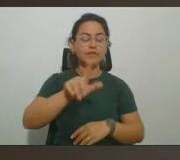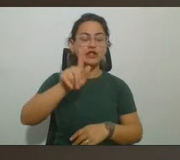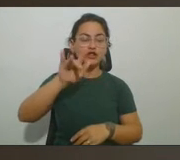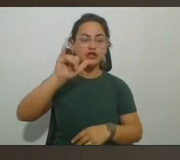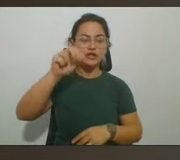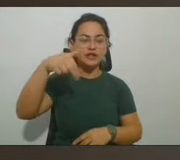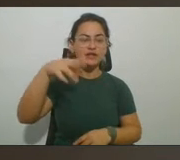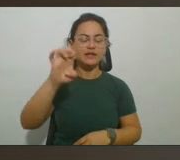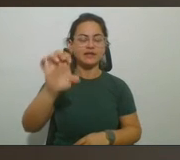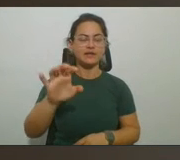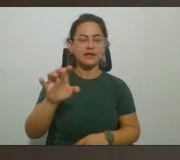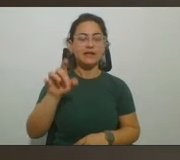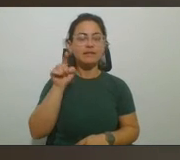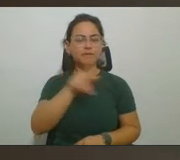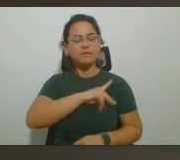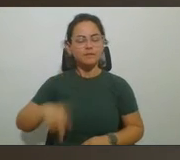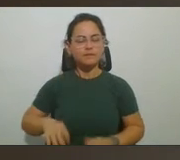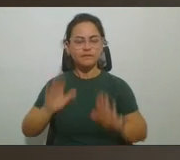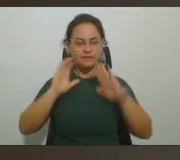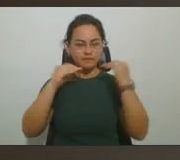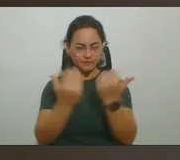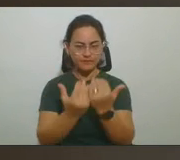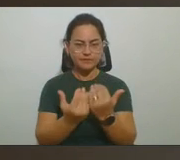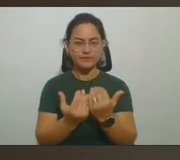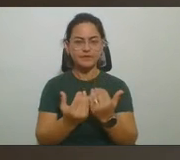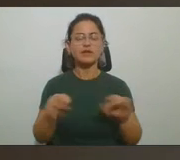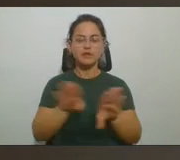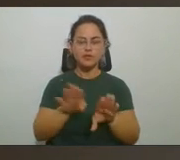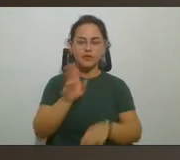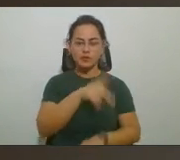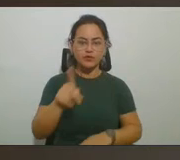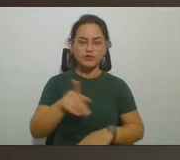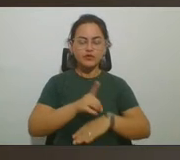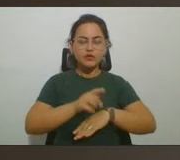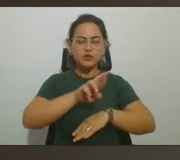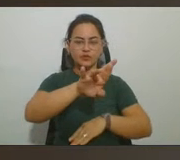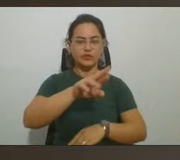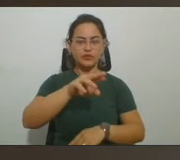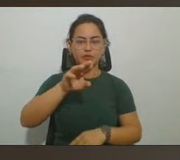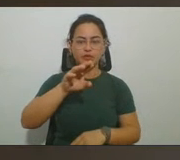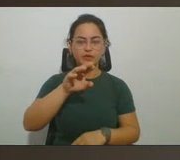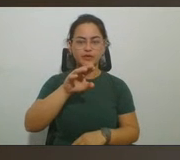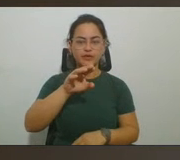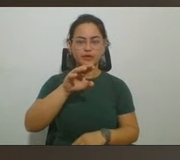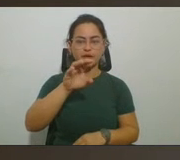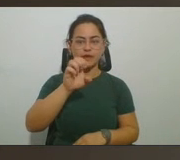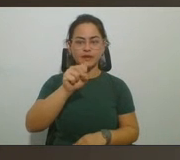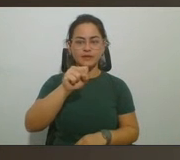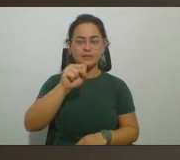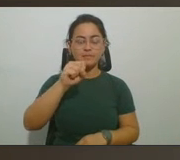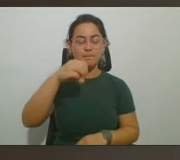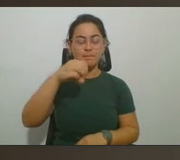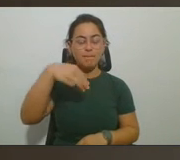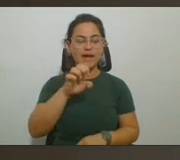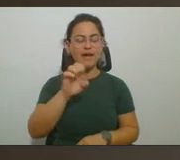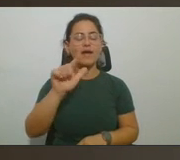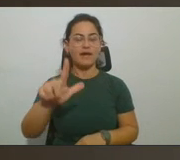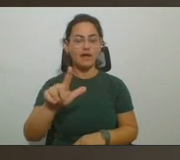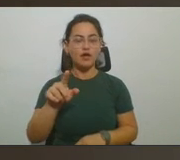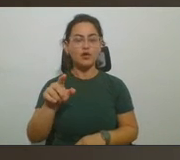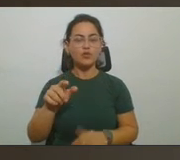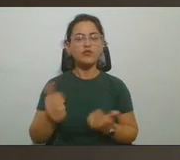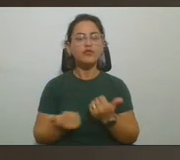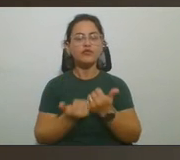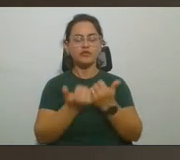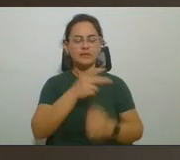Rabelo, presidenta deste congresso, e ao professor doutor Ismael Gonçalves, vice-presidente. Esta é uma justa